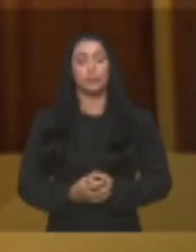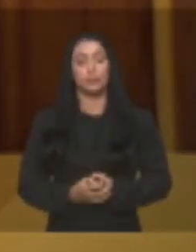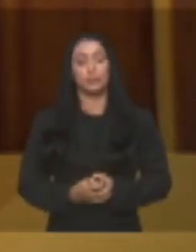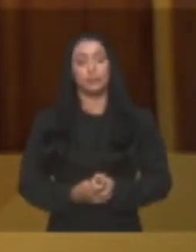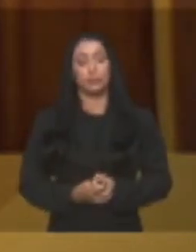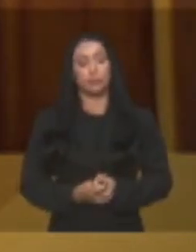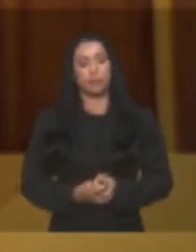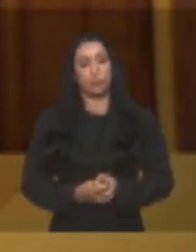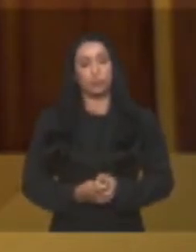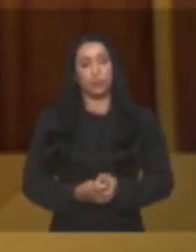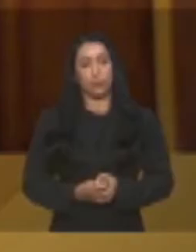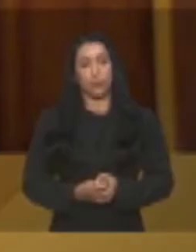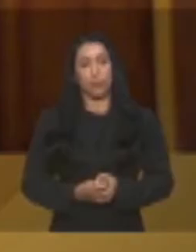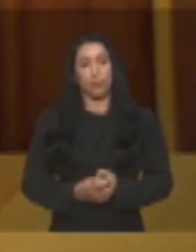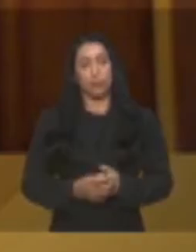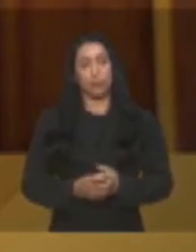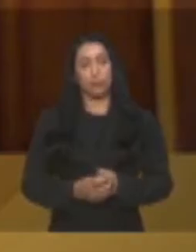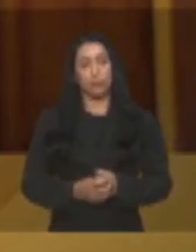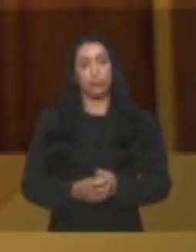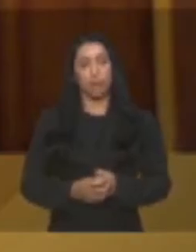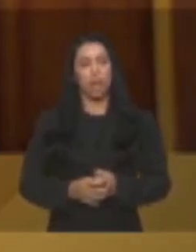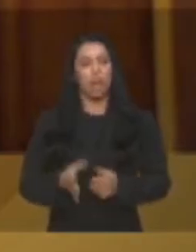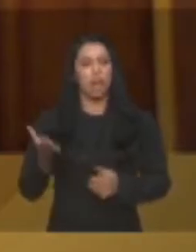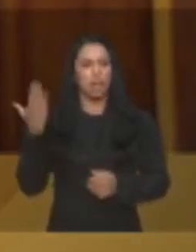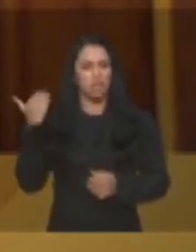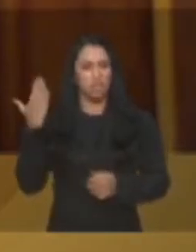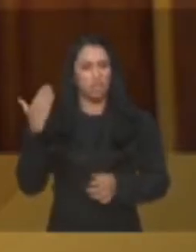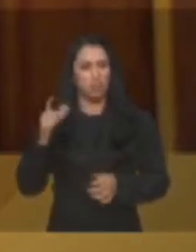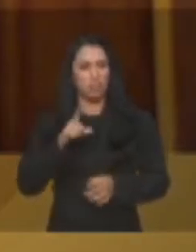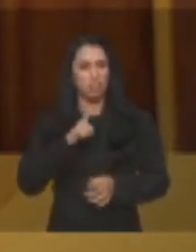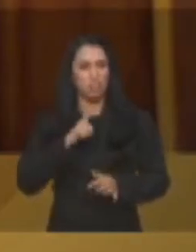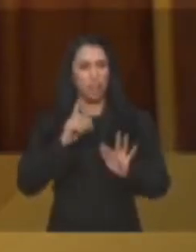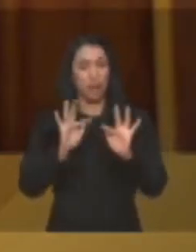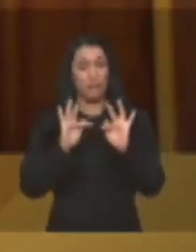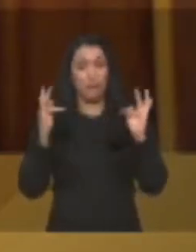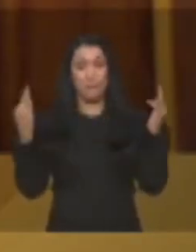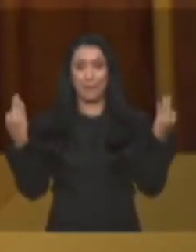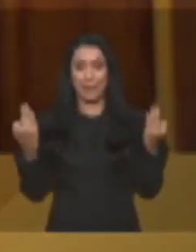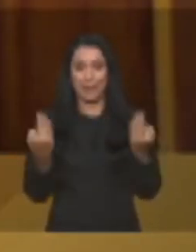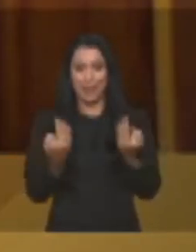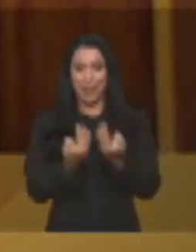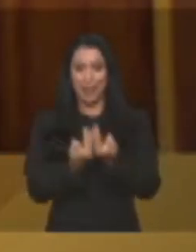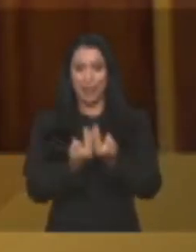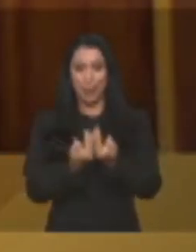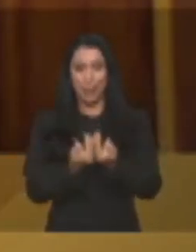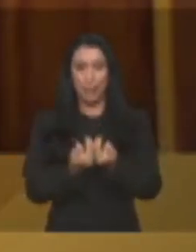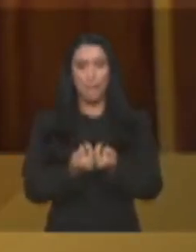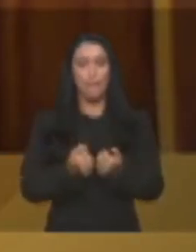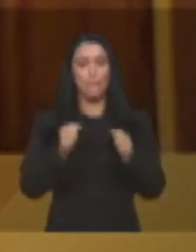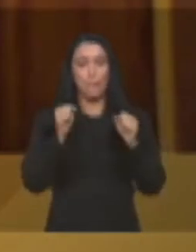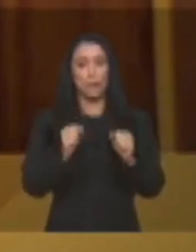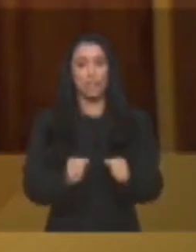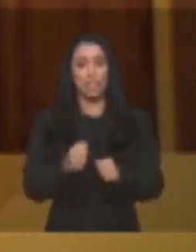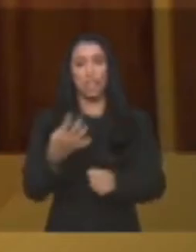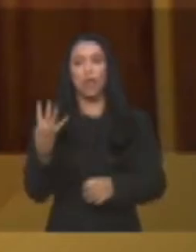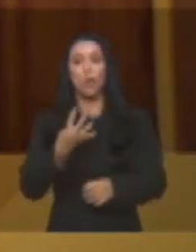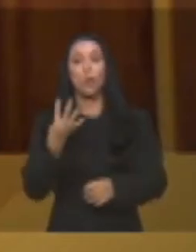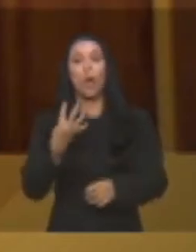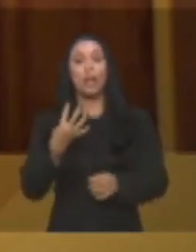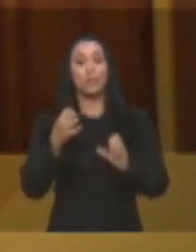O poder familiar, que antigamente era referido como pátrio poder, não autoriza que os